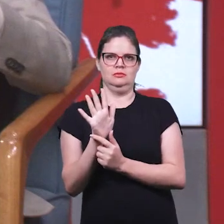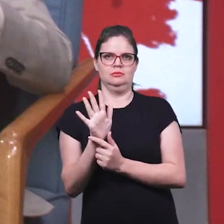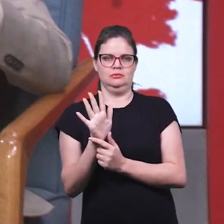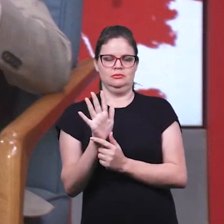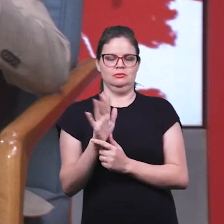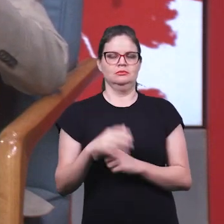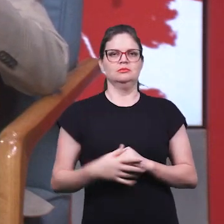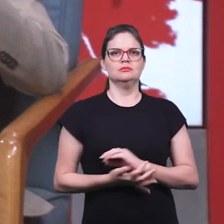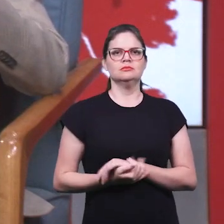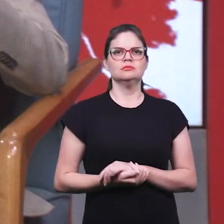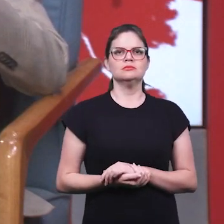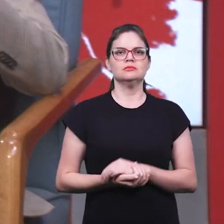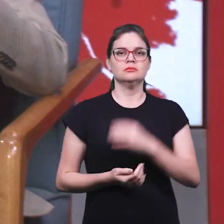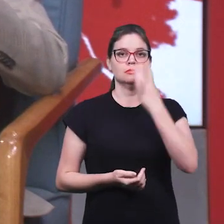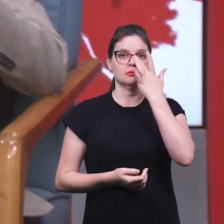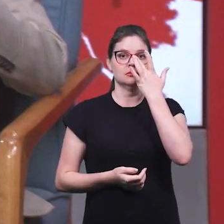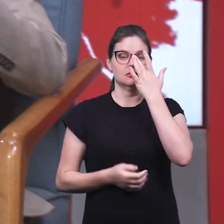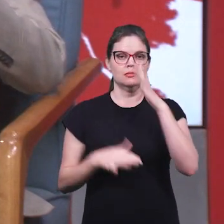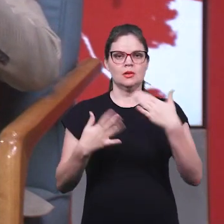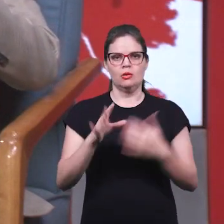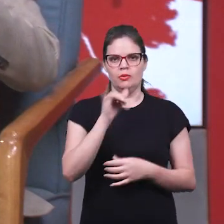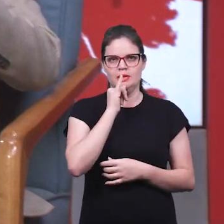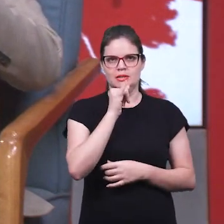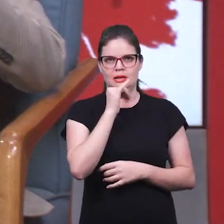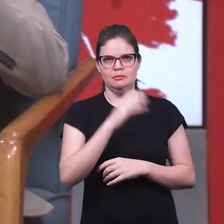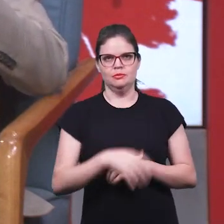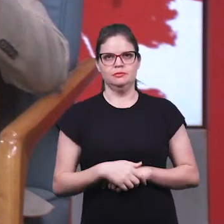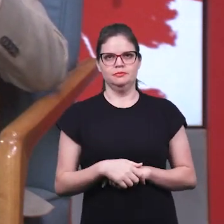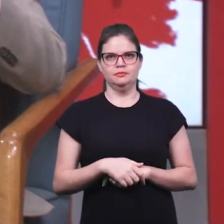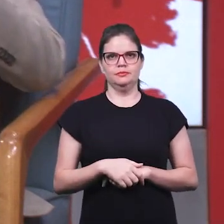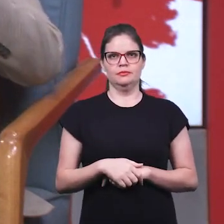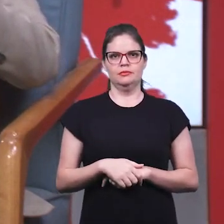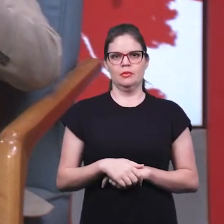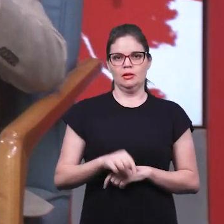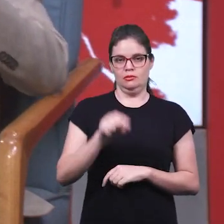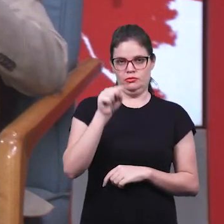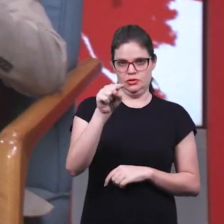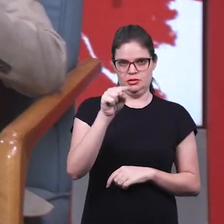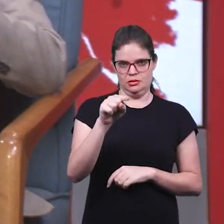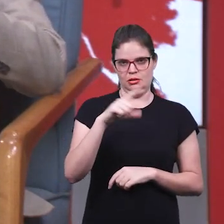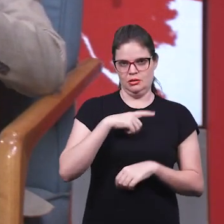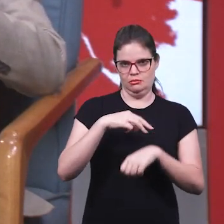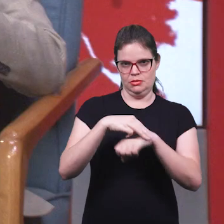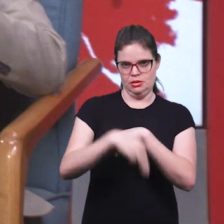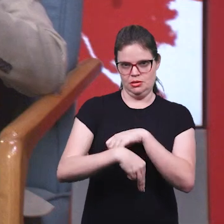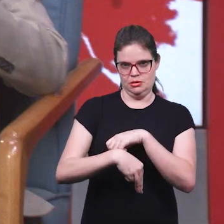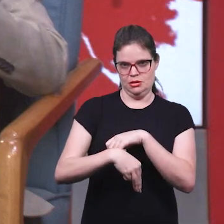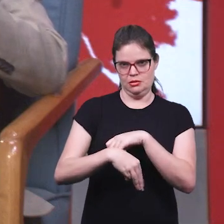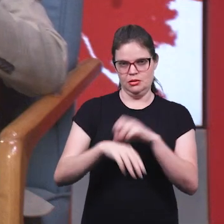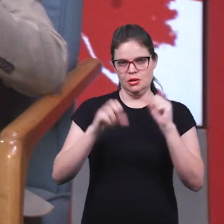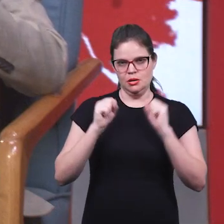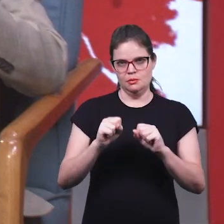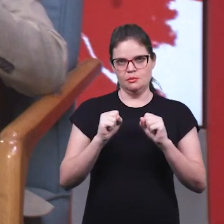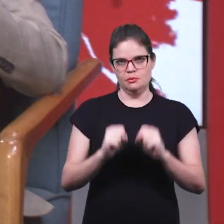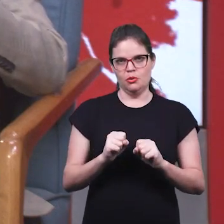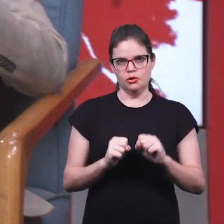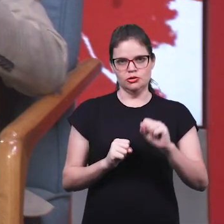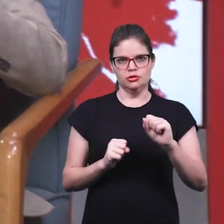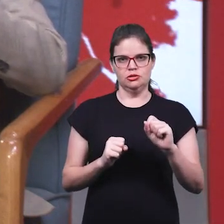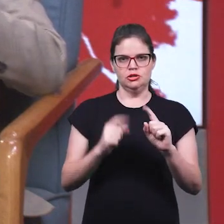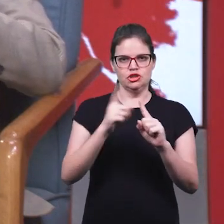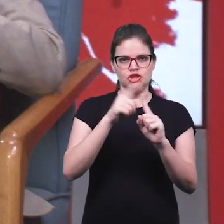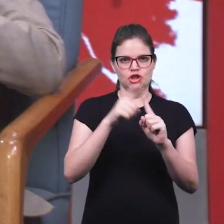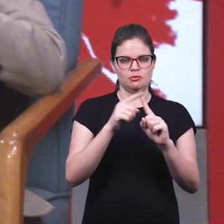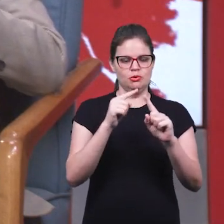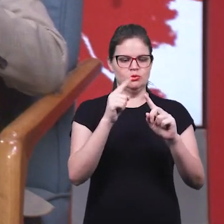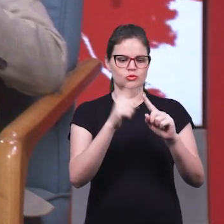faz: então um pastor aqui que tem ministério, né? Quem tem ministério é pastor. Ele pode ter mais de um tipo de